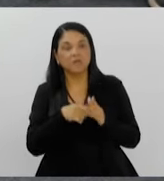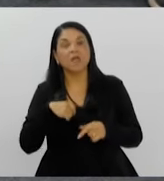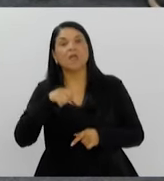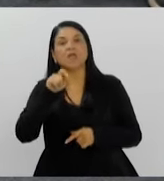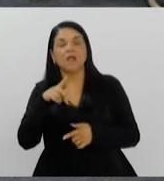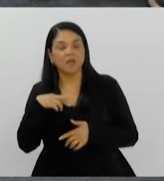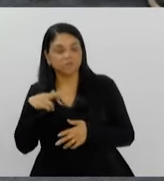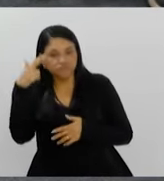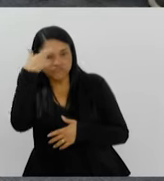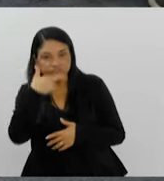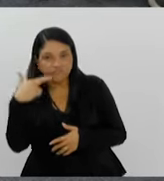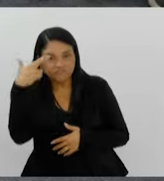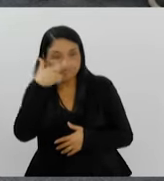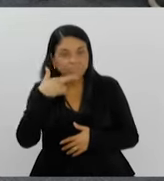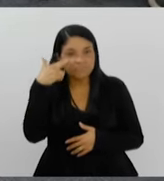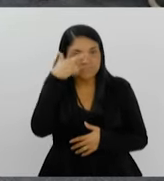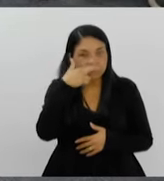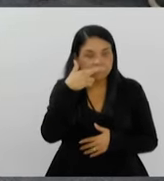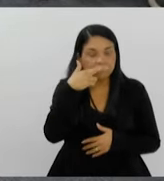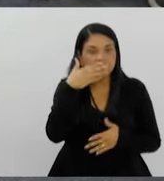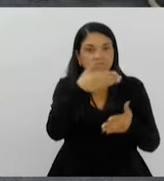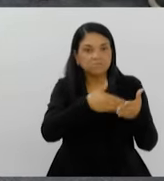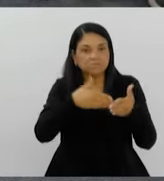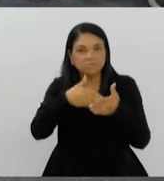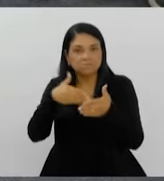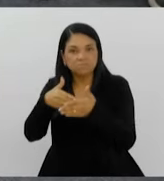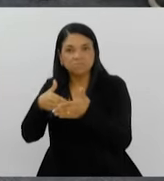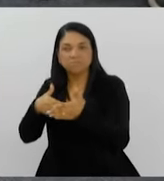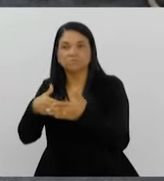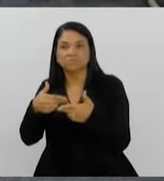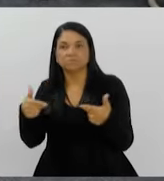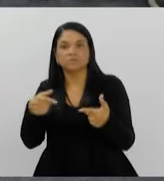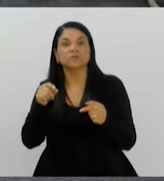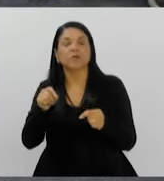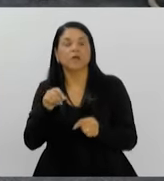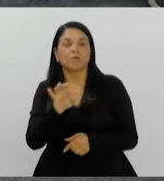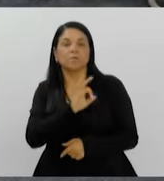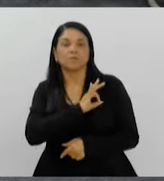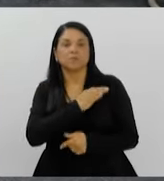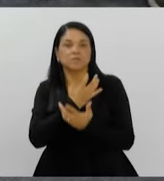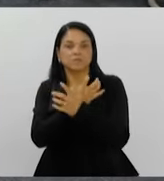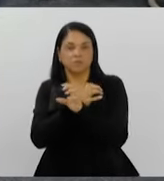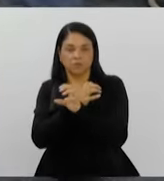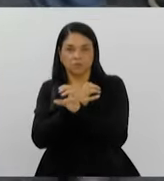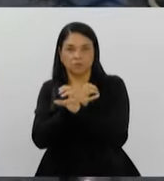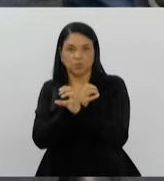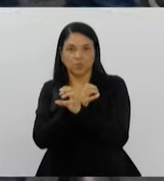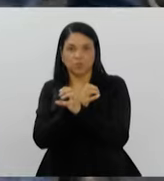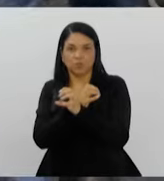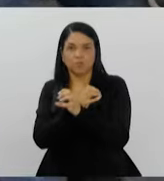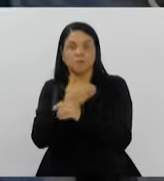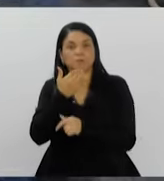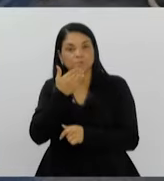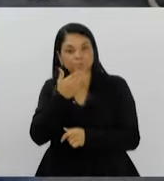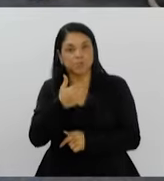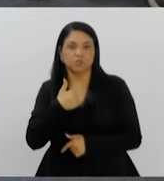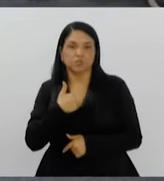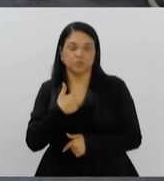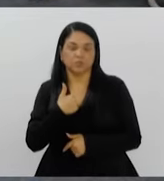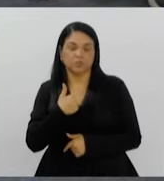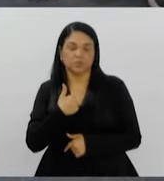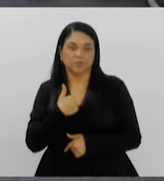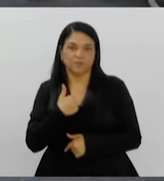investigação para realmente coibir todo esse tipo de coisa foi a polícia civil meu pedido minha